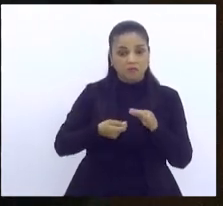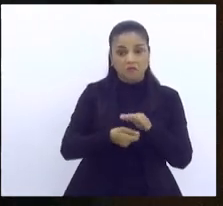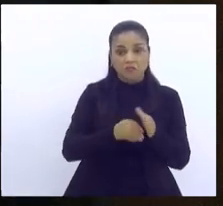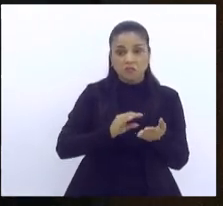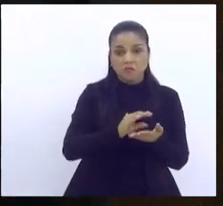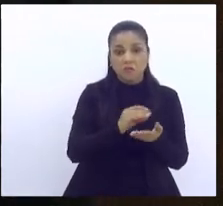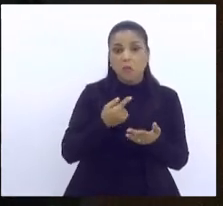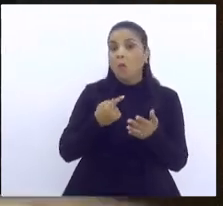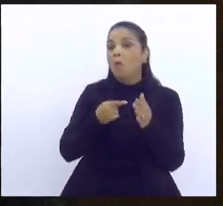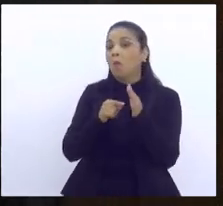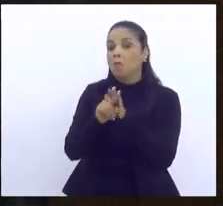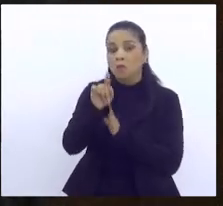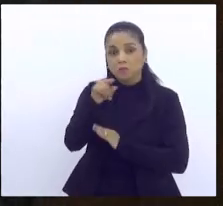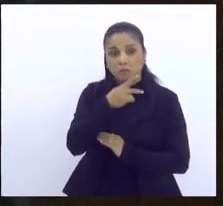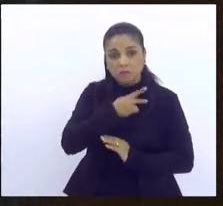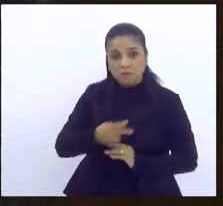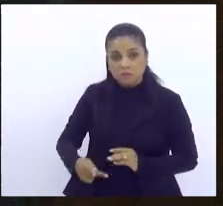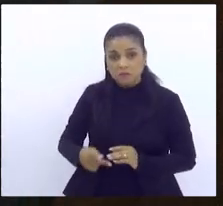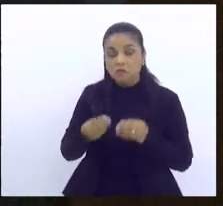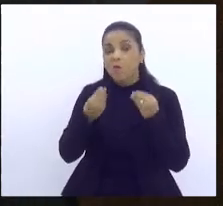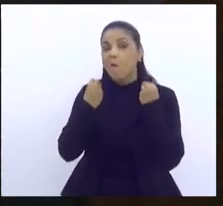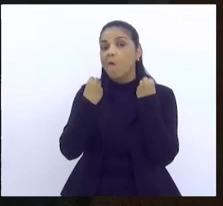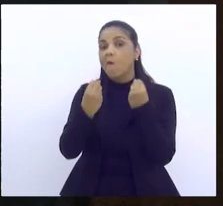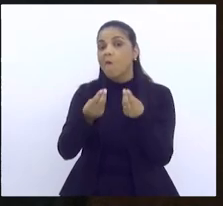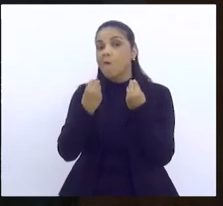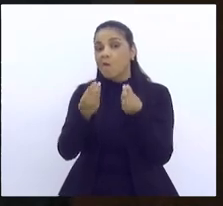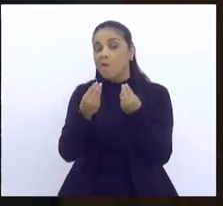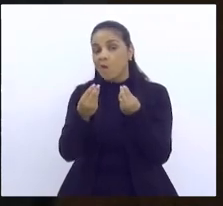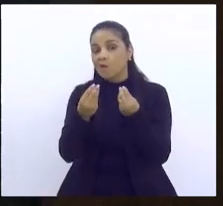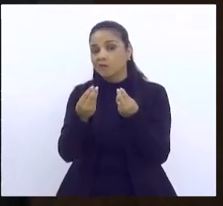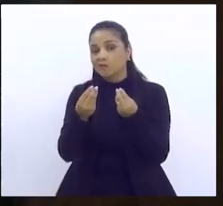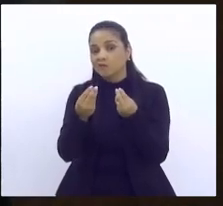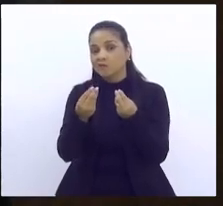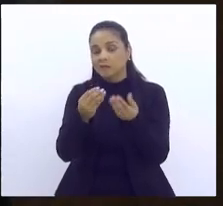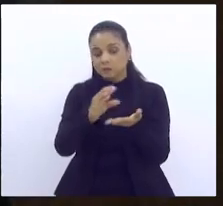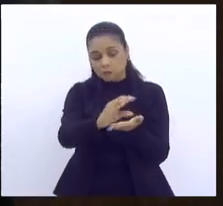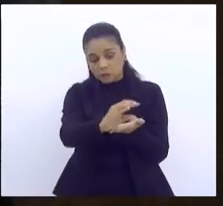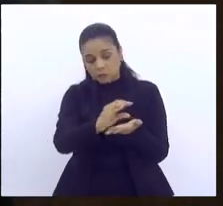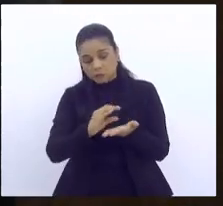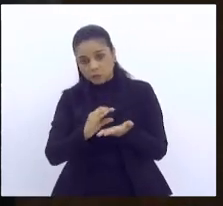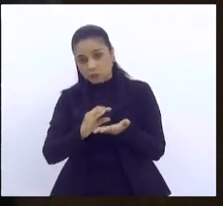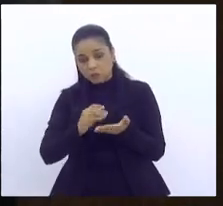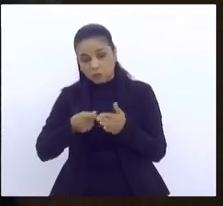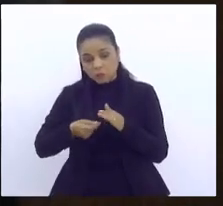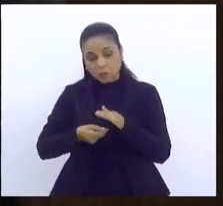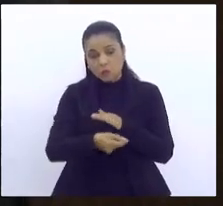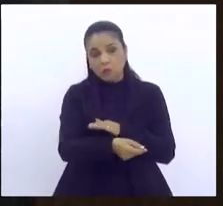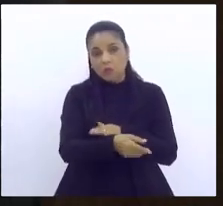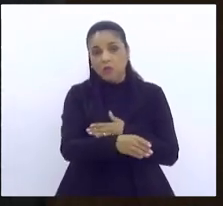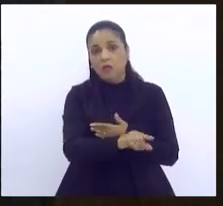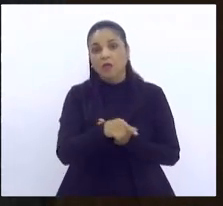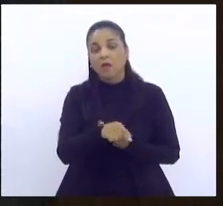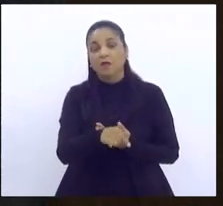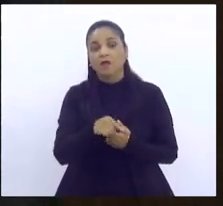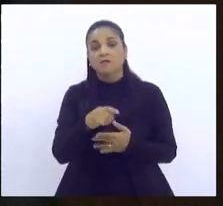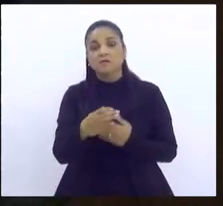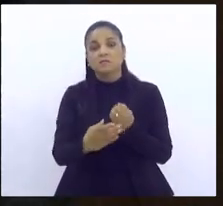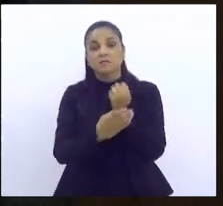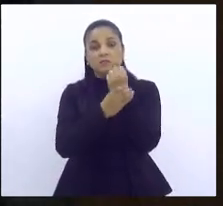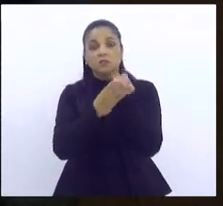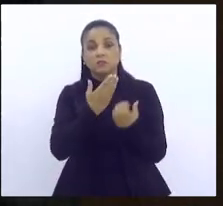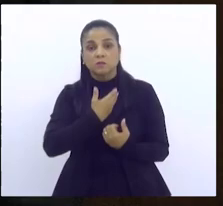Excelência, como é que a gente vai ter equação na segurança pública com o